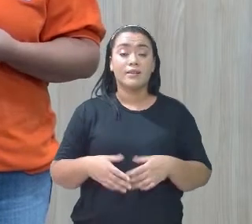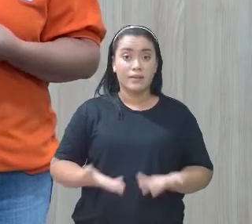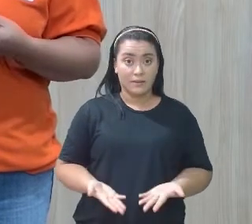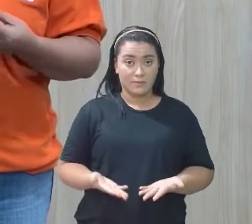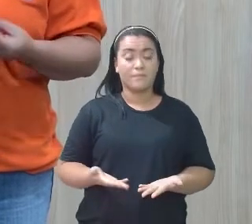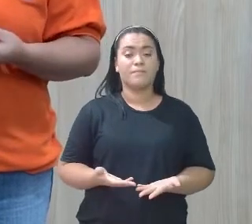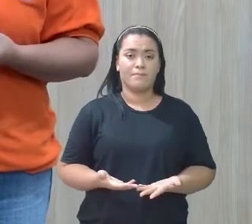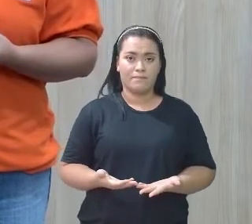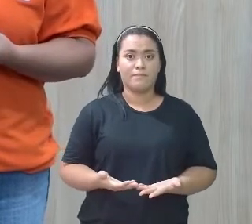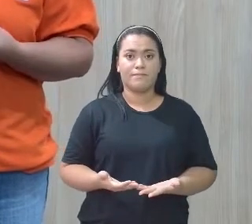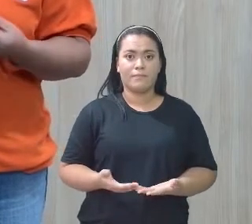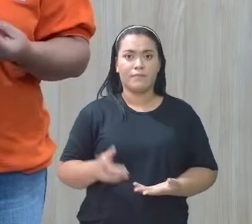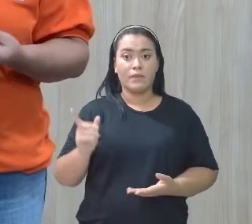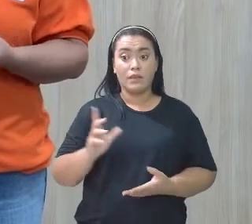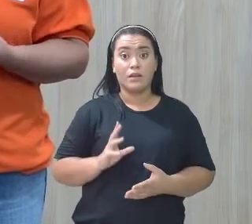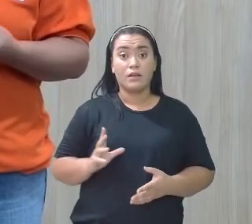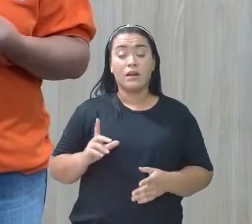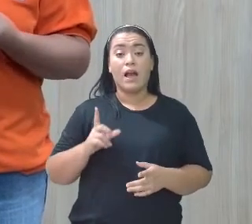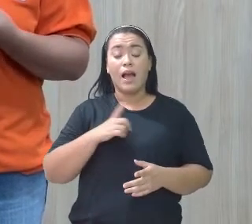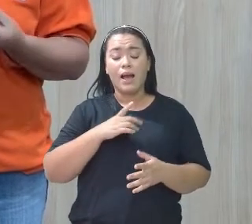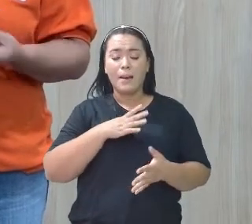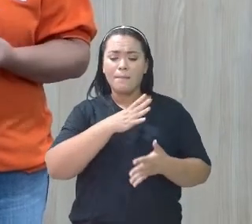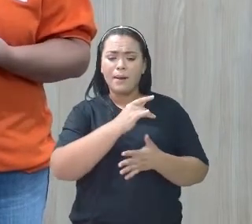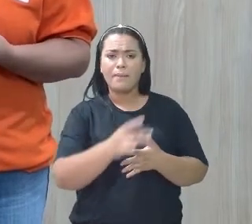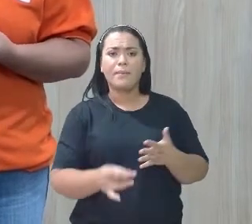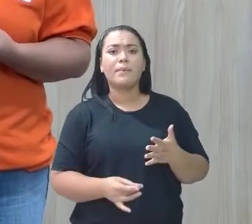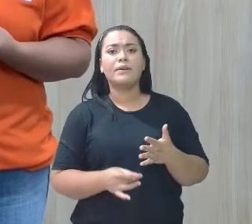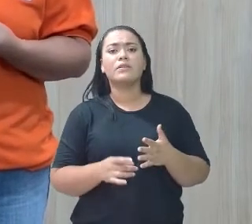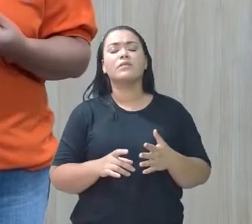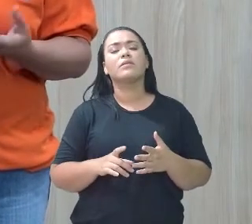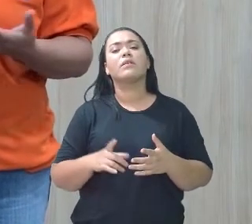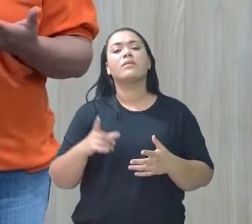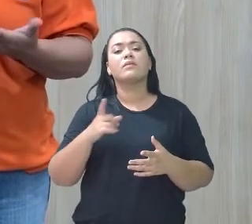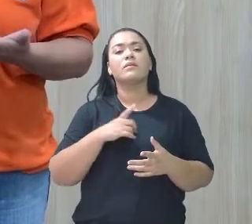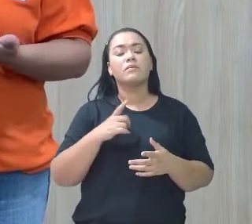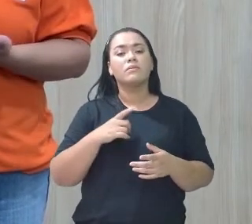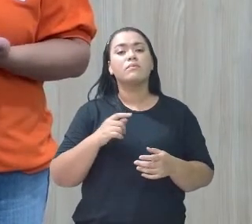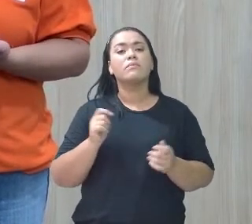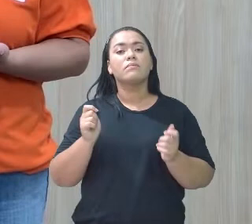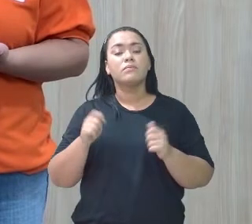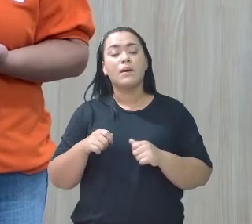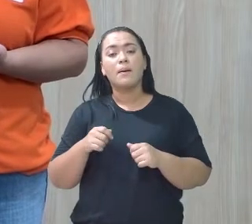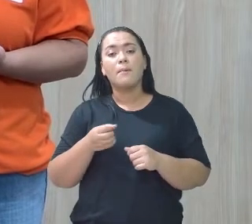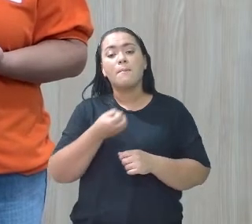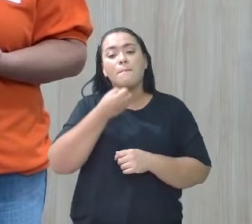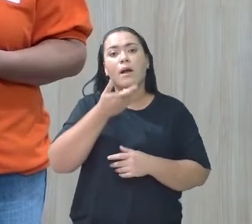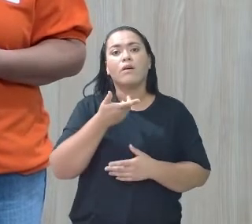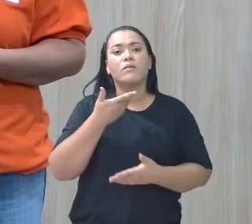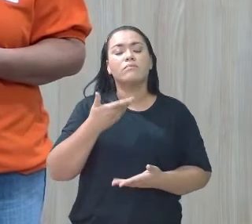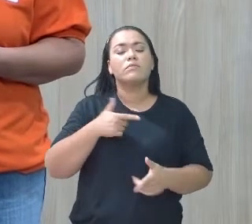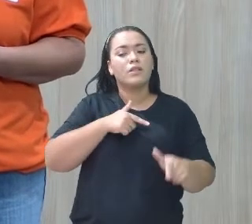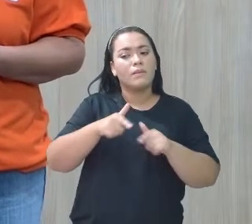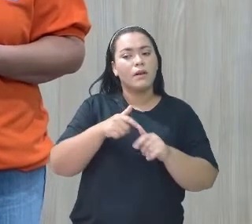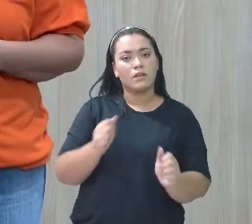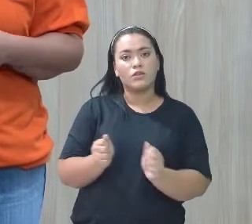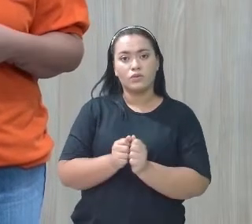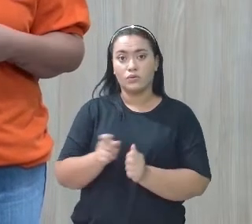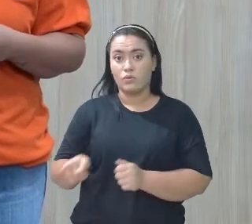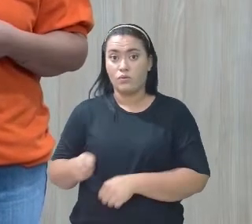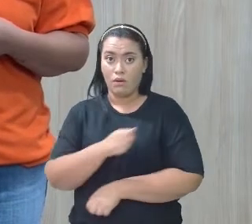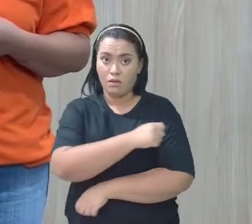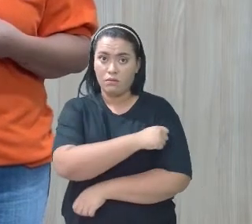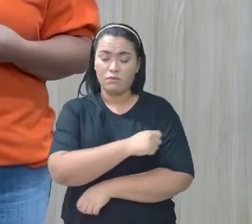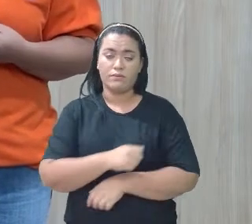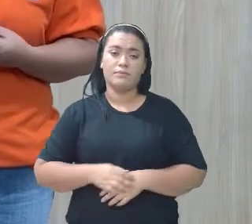que possa todos esses assuntos, essas questões serem da melhor maneira trabalhadas com ele.